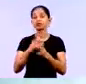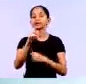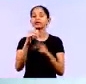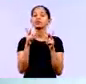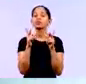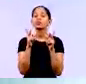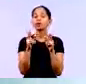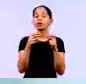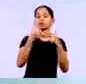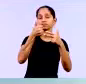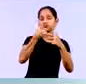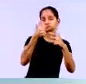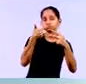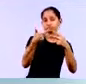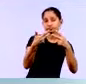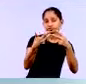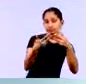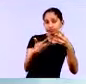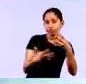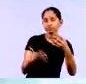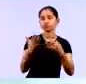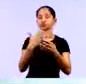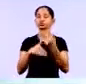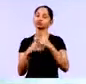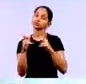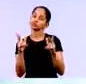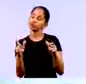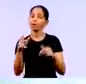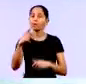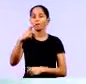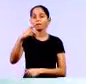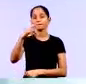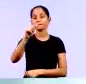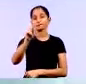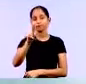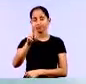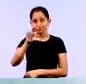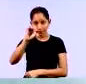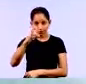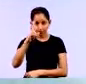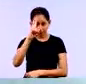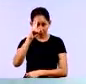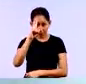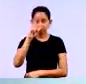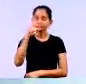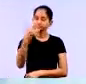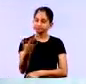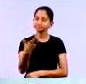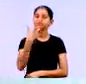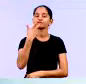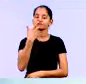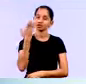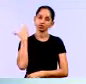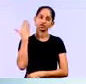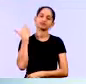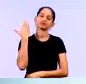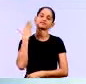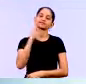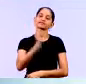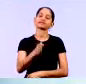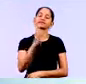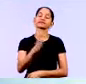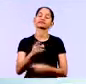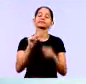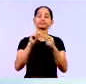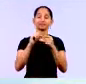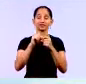engrenagem. Palavras do próprio professor Paulo na primeira aula sobre orçamento de vendas. Então, para